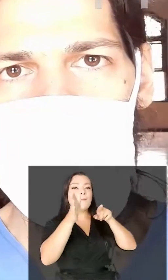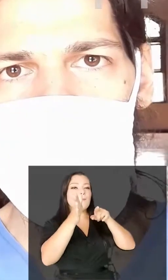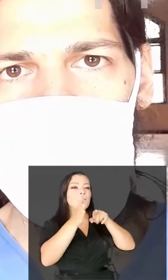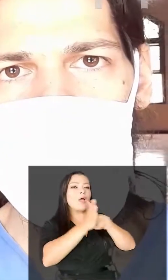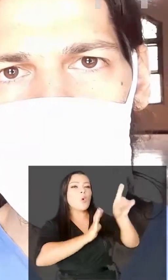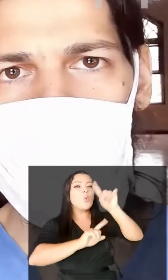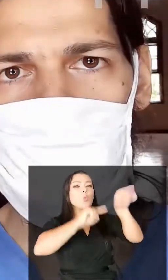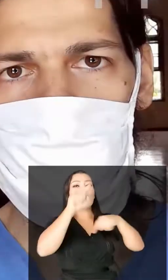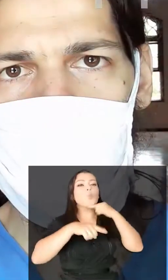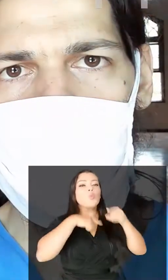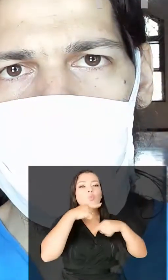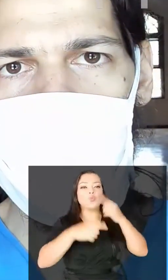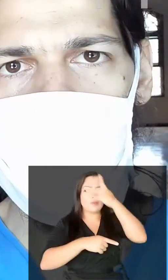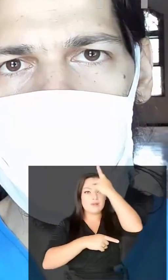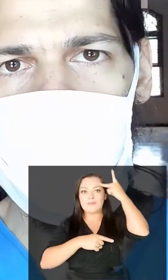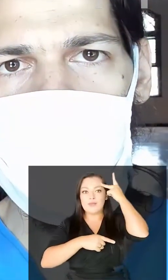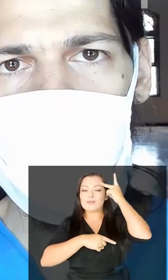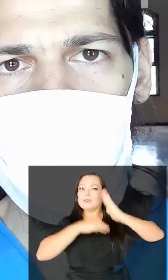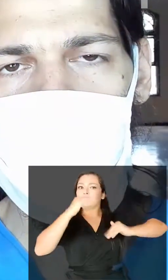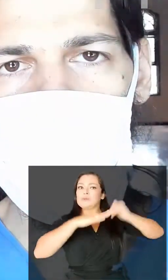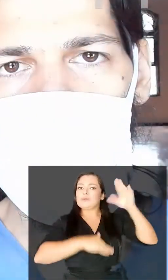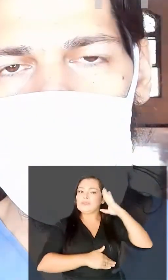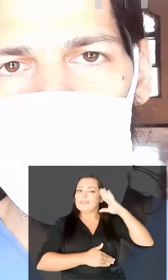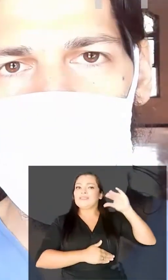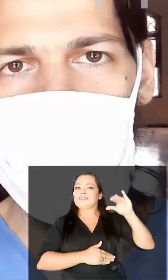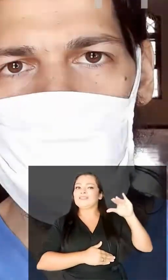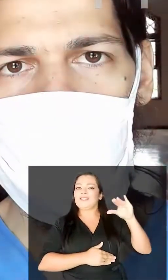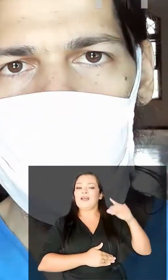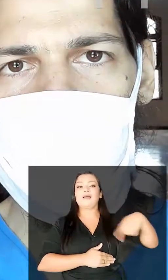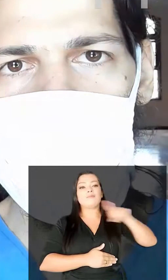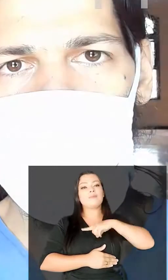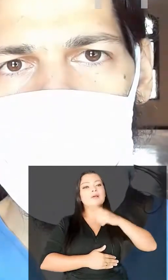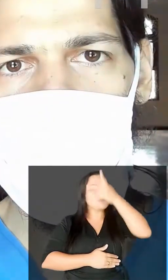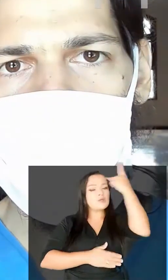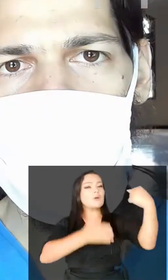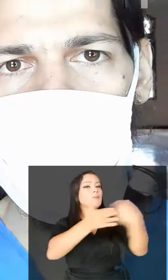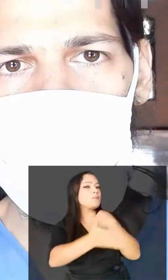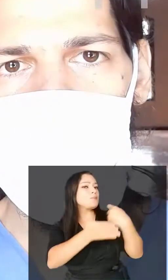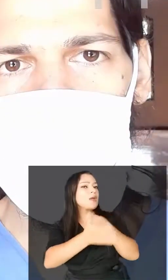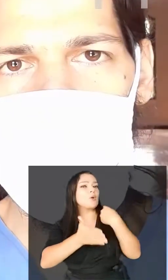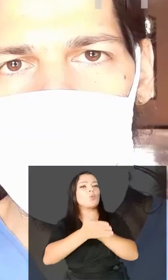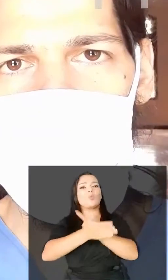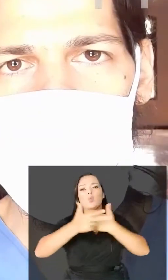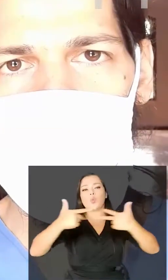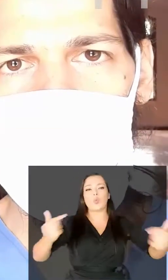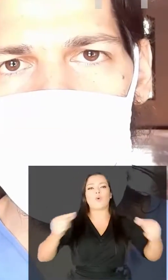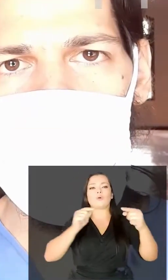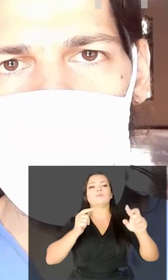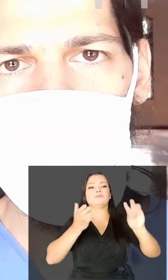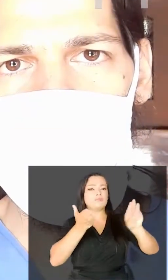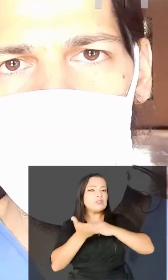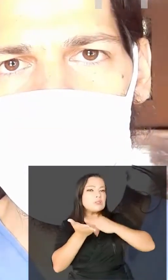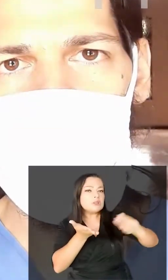acolher as dúvidas principalmente sobre botânica dos visitantes e também das pessoas que já seguem o museu e o